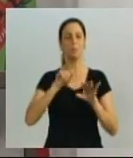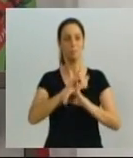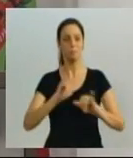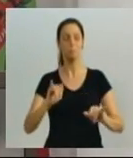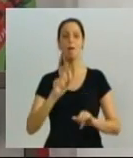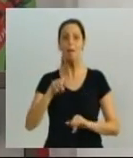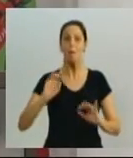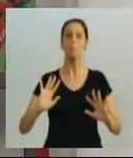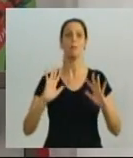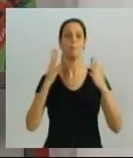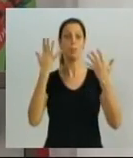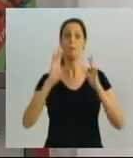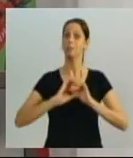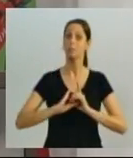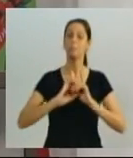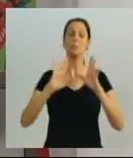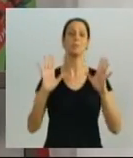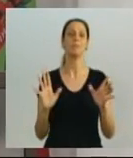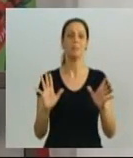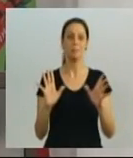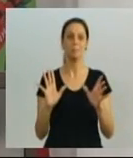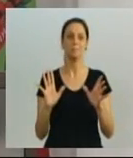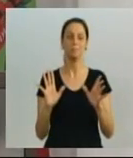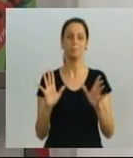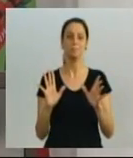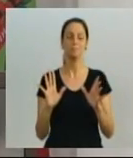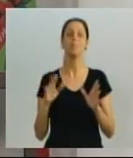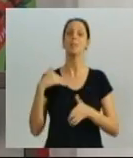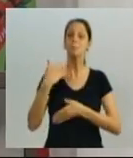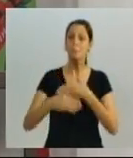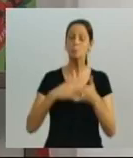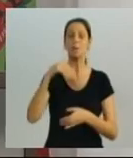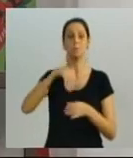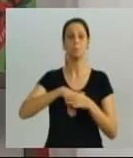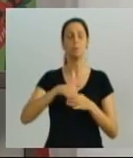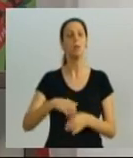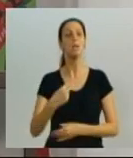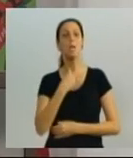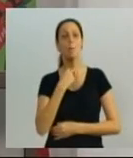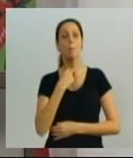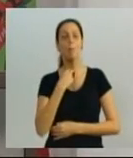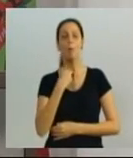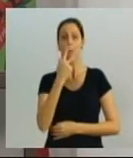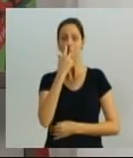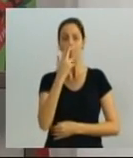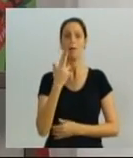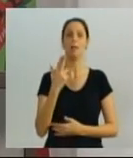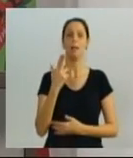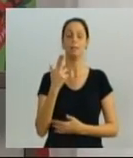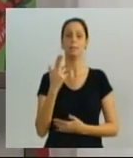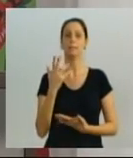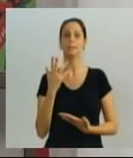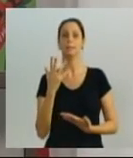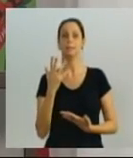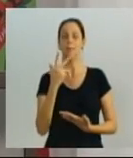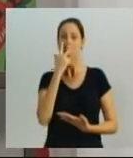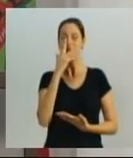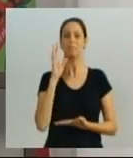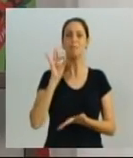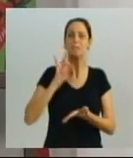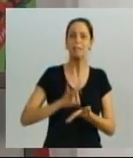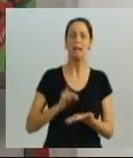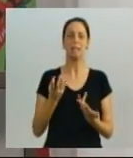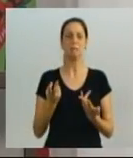a festa da democracia. O processo eleitoral não pode ser uma coisa tão velada, tão